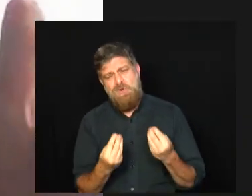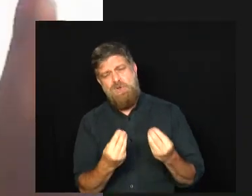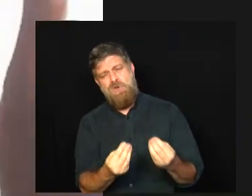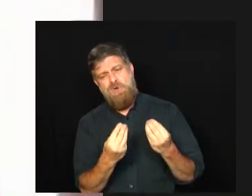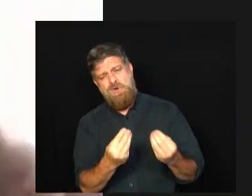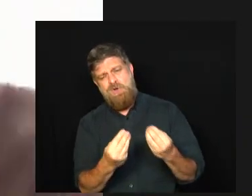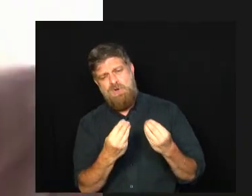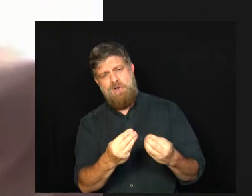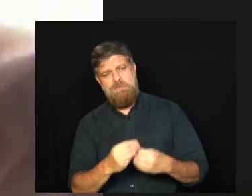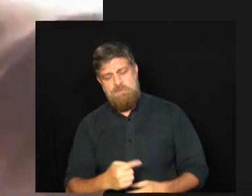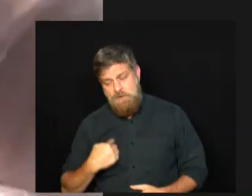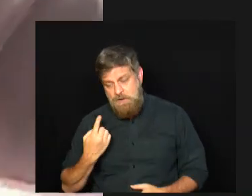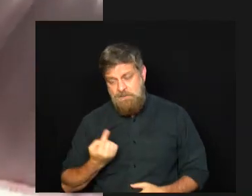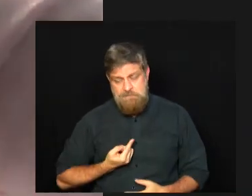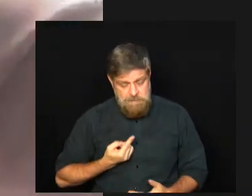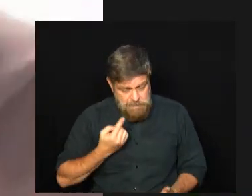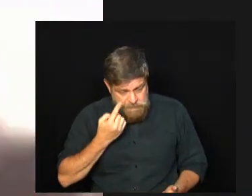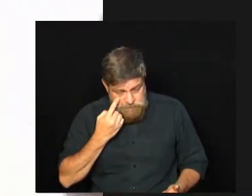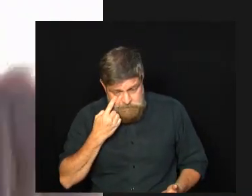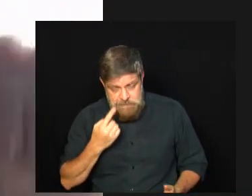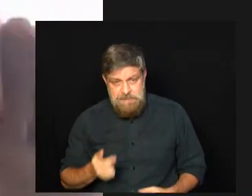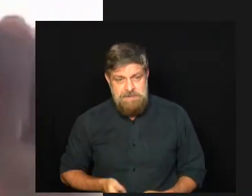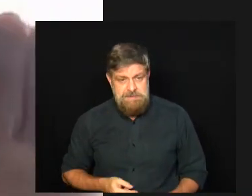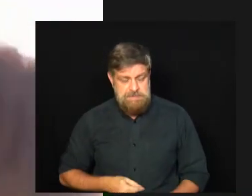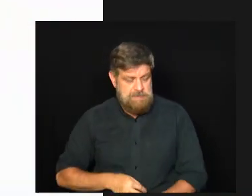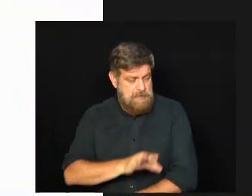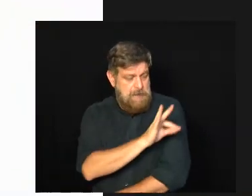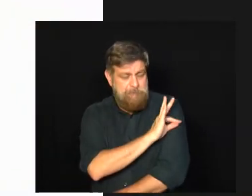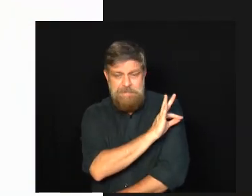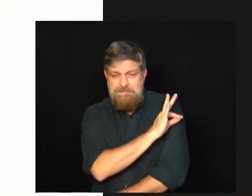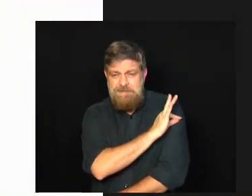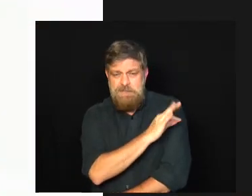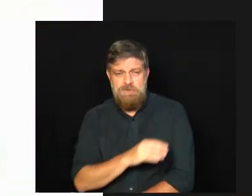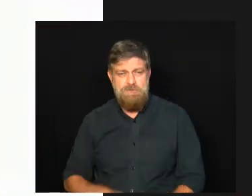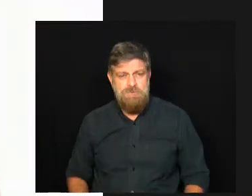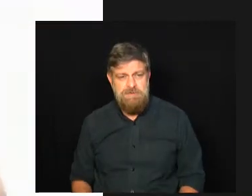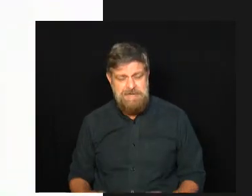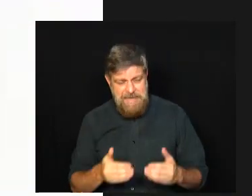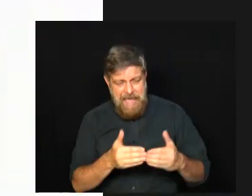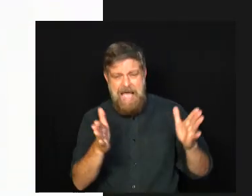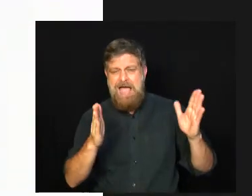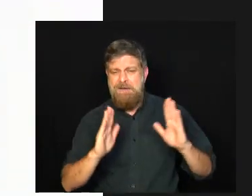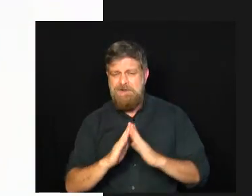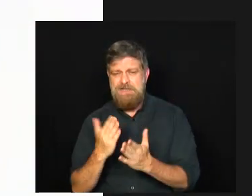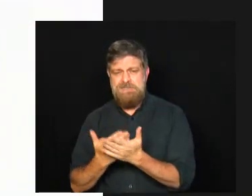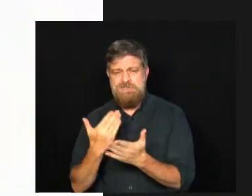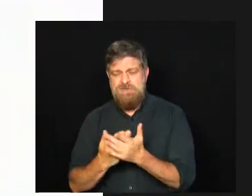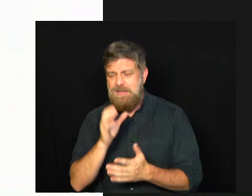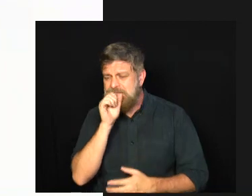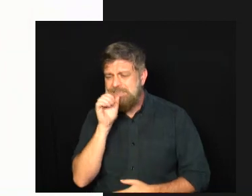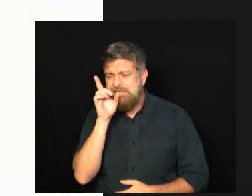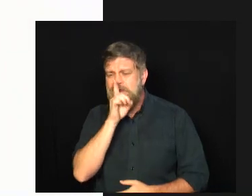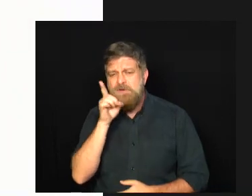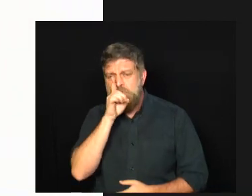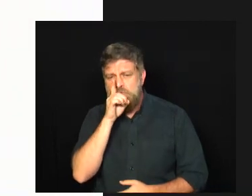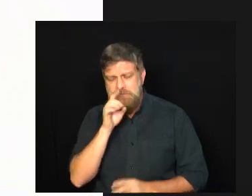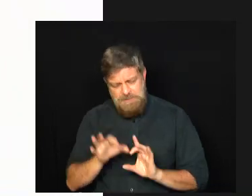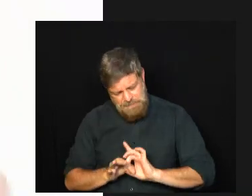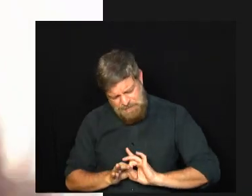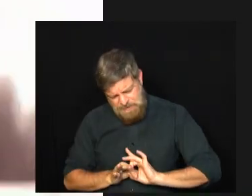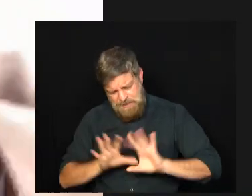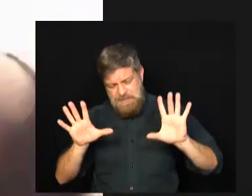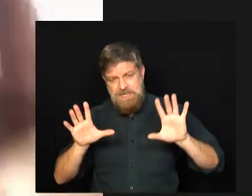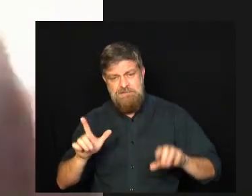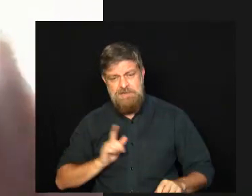céu, vamos ver se a municipalidade abre essas escolas todas em fins de semana,